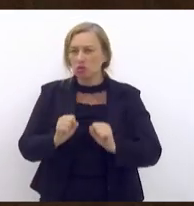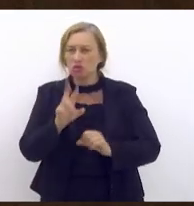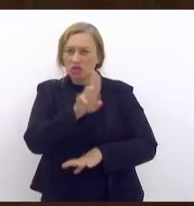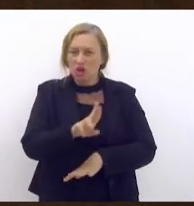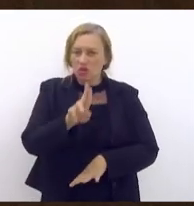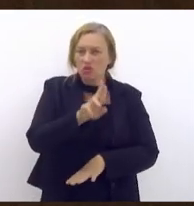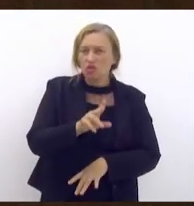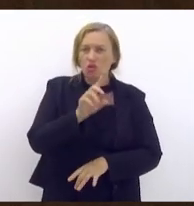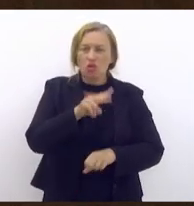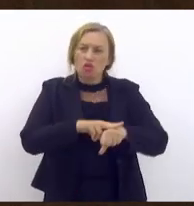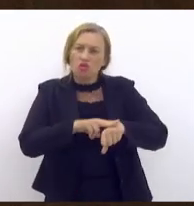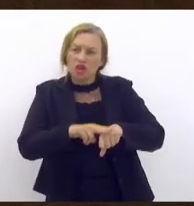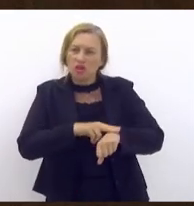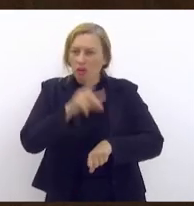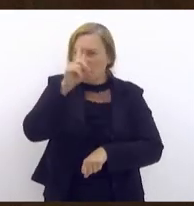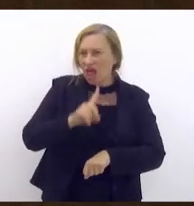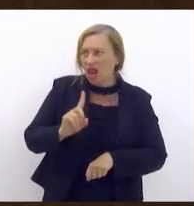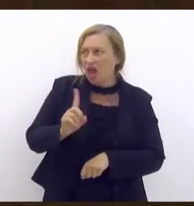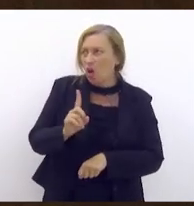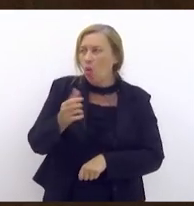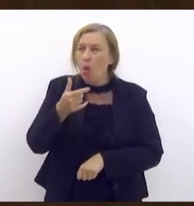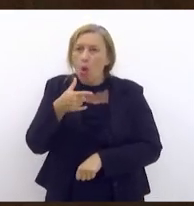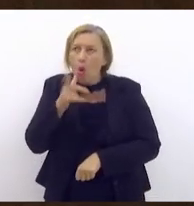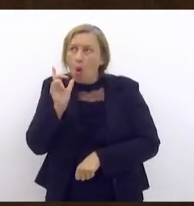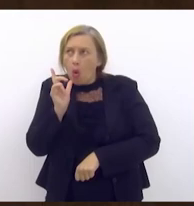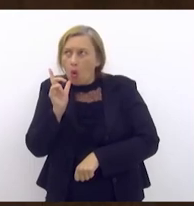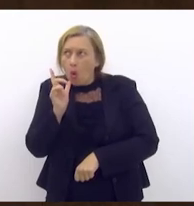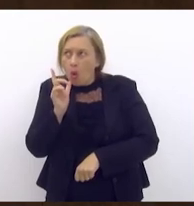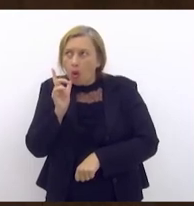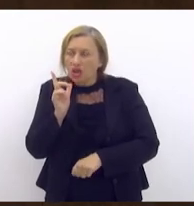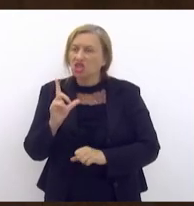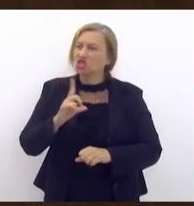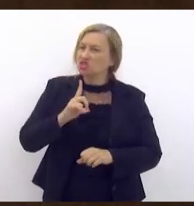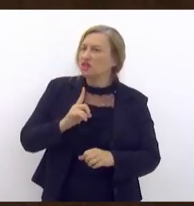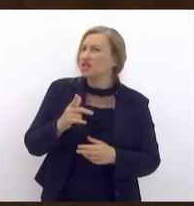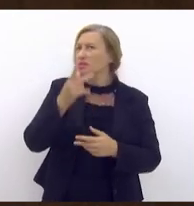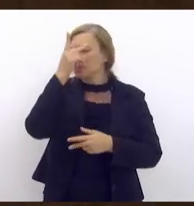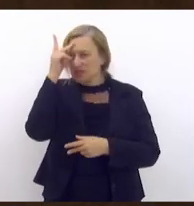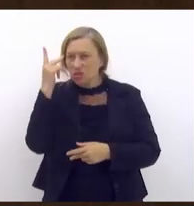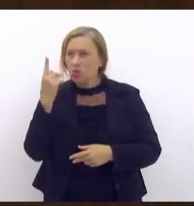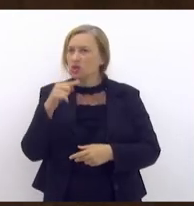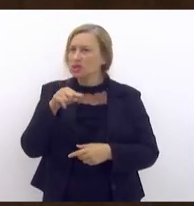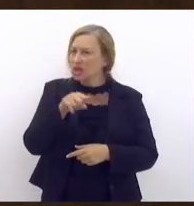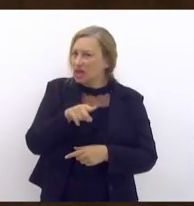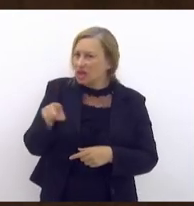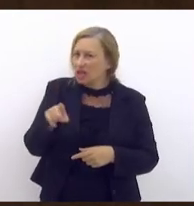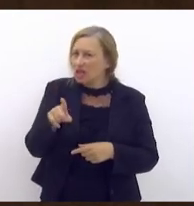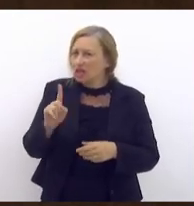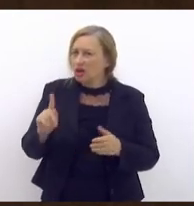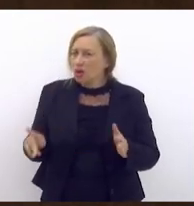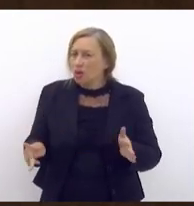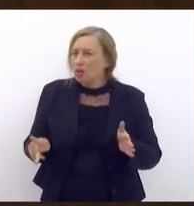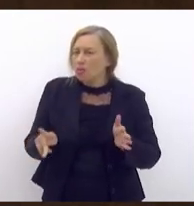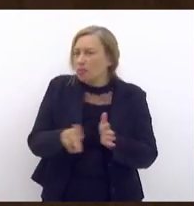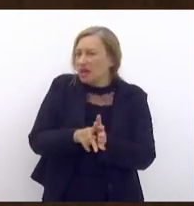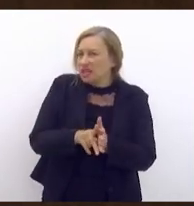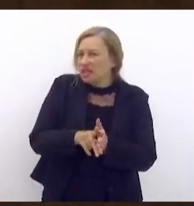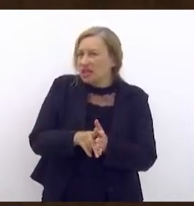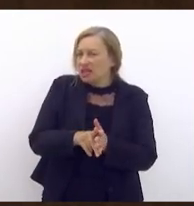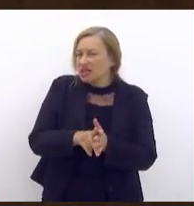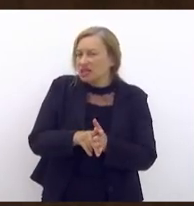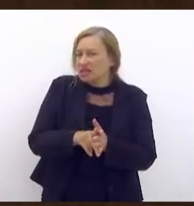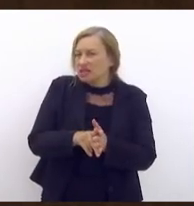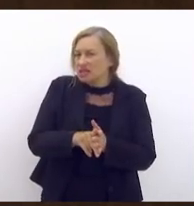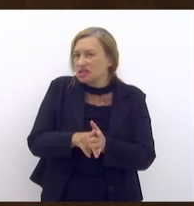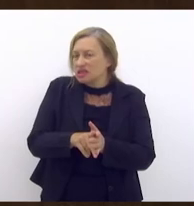talvez, não ontem, talvez ontem tivessem pessoas ali que não sejam da corrente política da direita, mas que estavam de